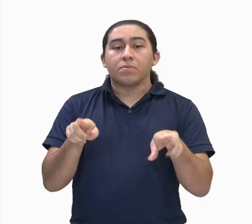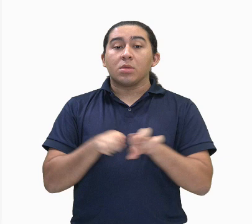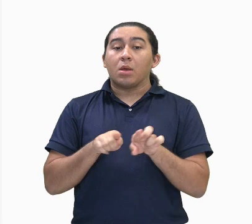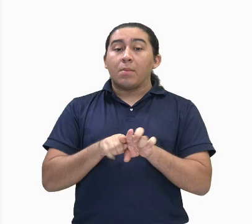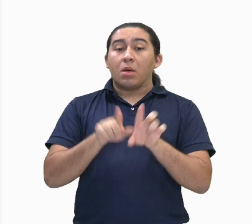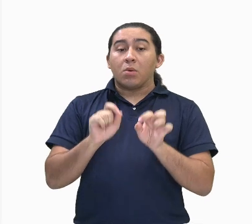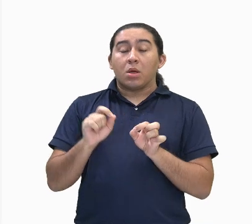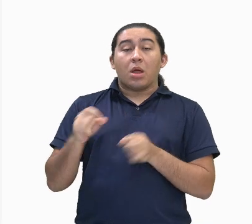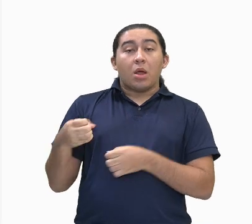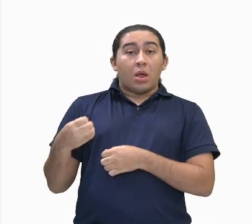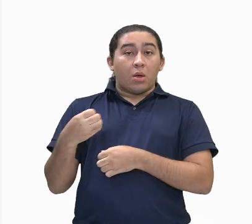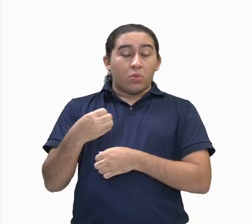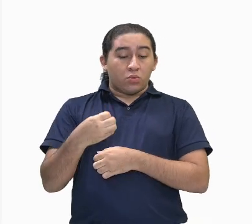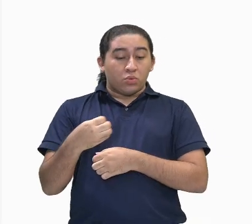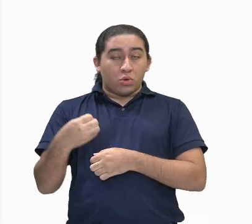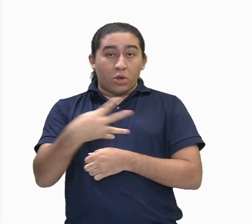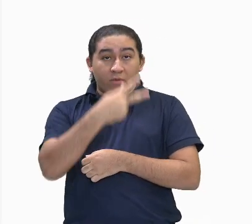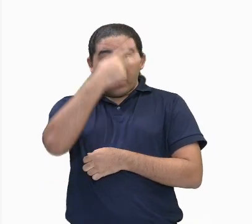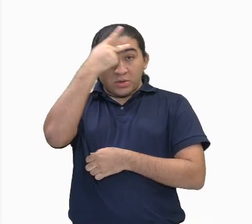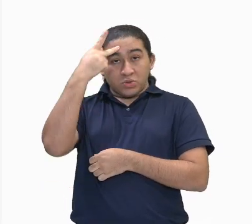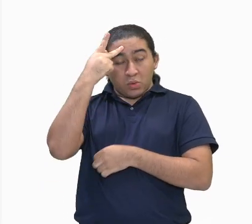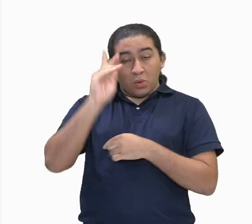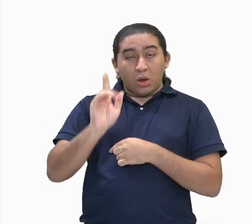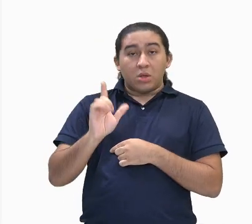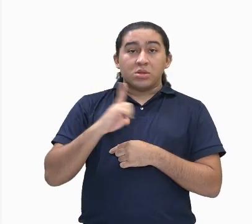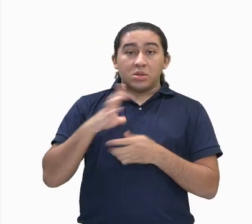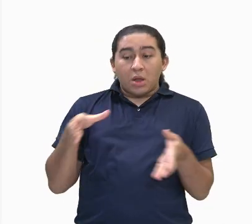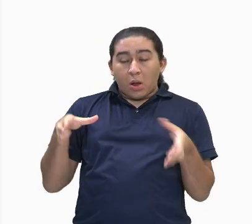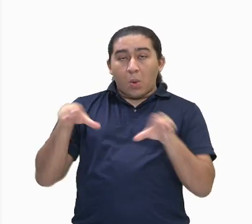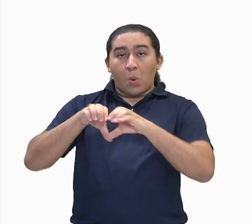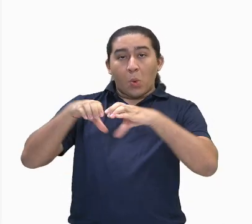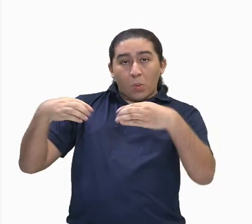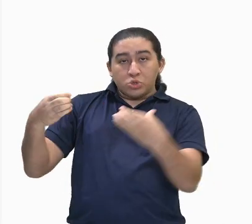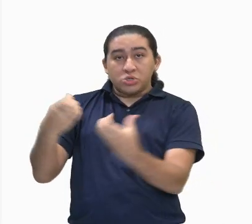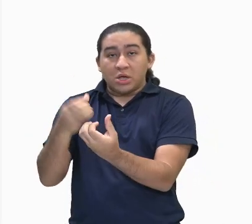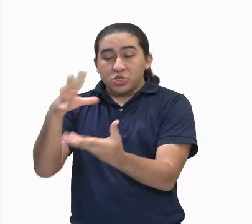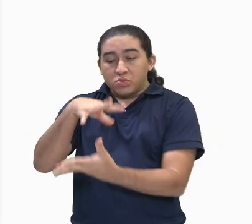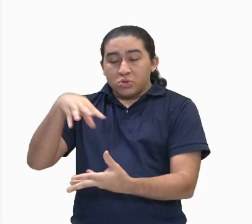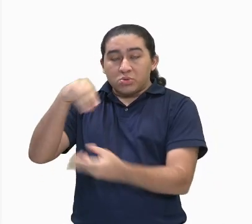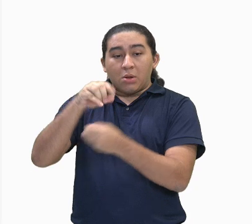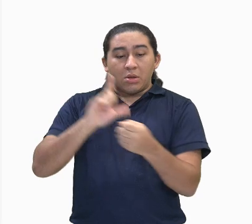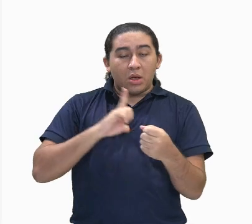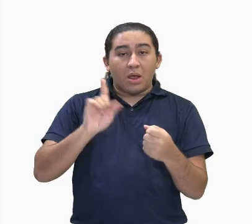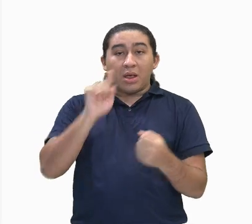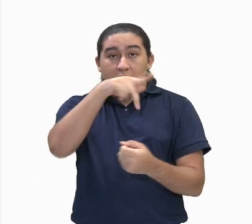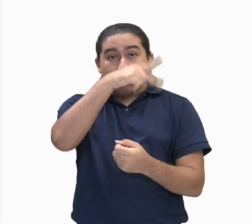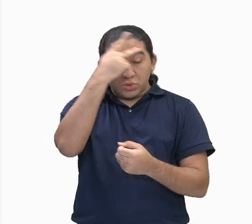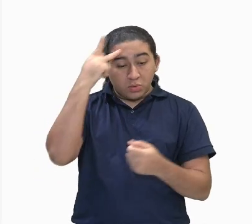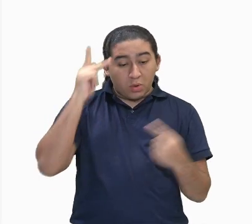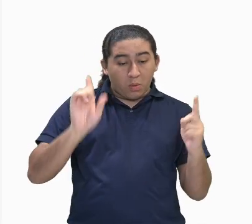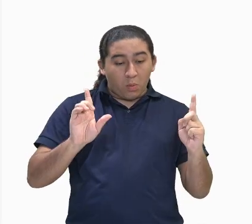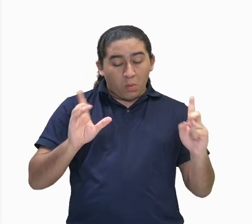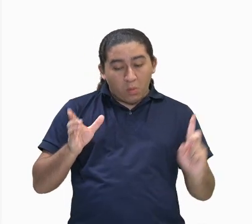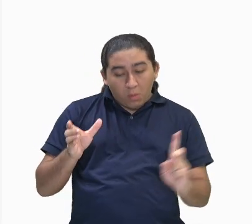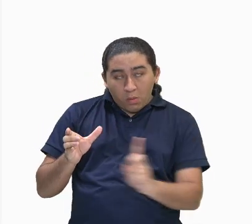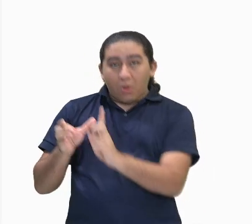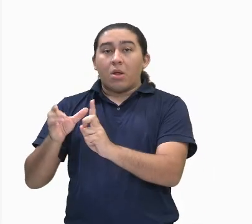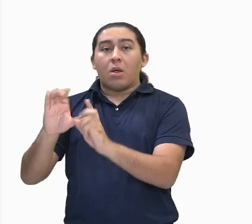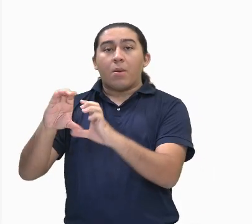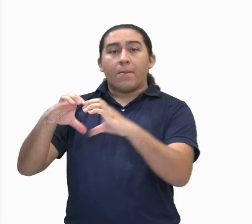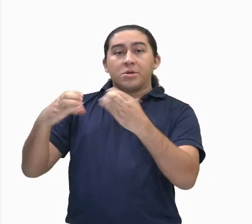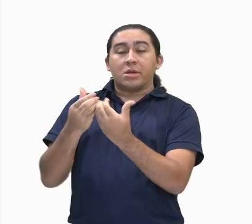do novo ser à comunidade espiritual. São ritos de iniciação, porque integram a pessoa à